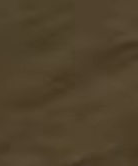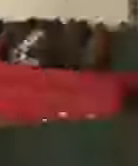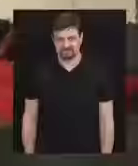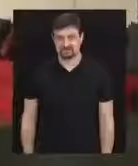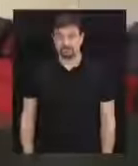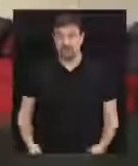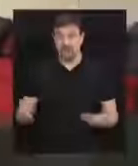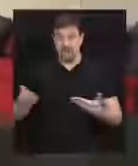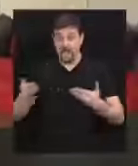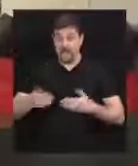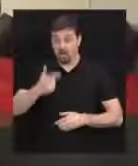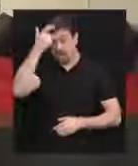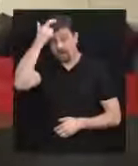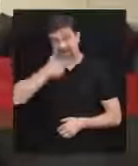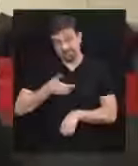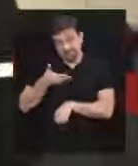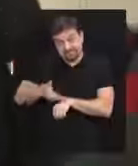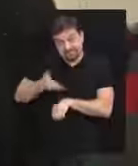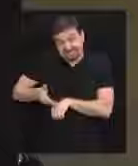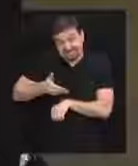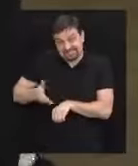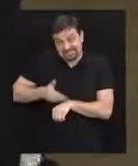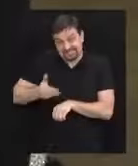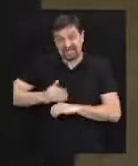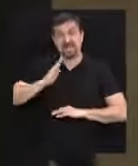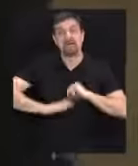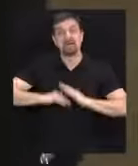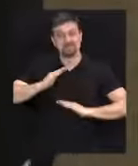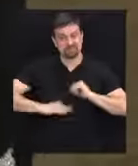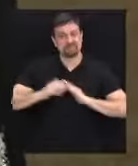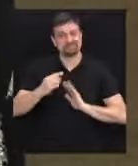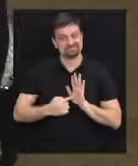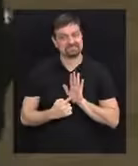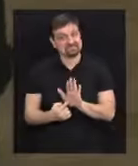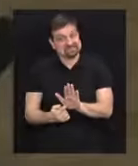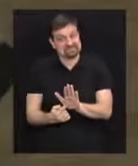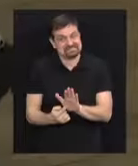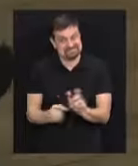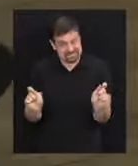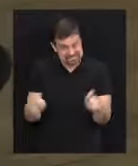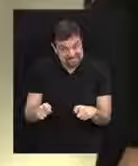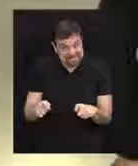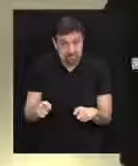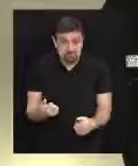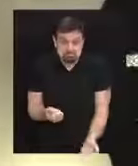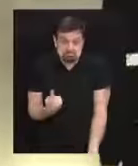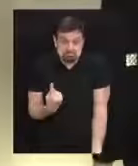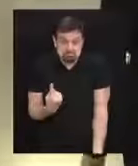dedos. Gente, agora eu vou tentar um pouquinho, agora vamos ver a prática.